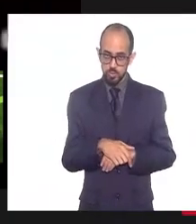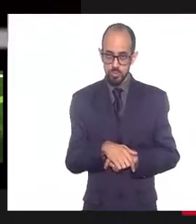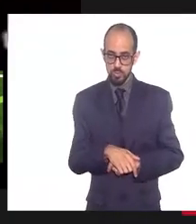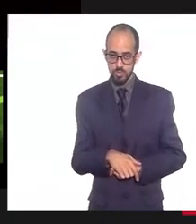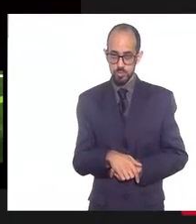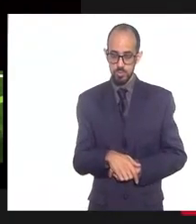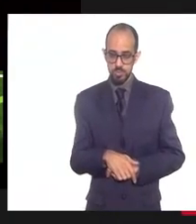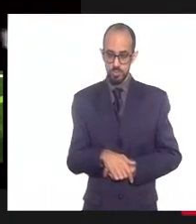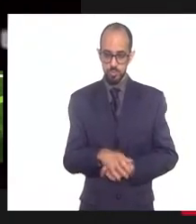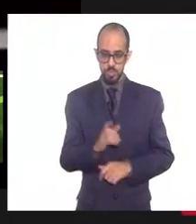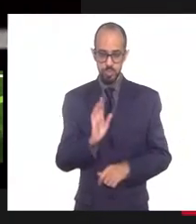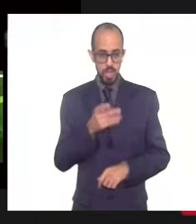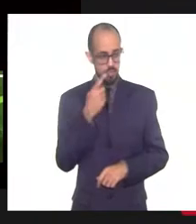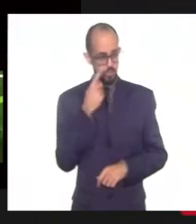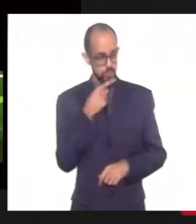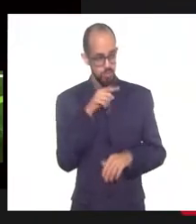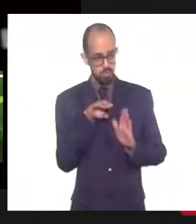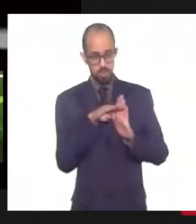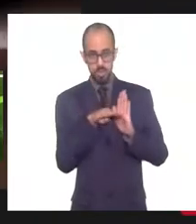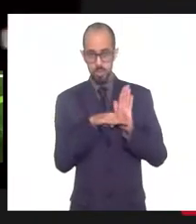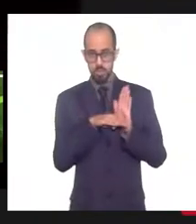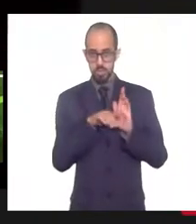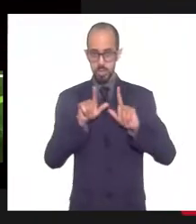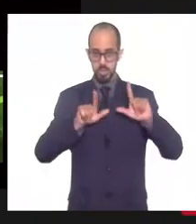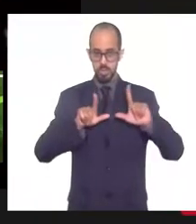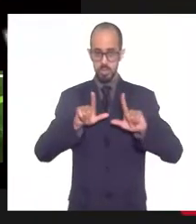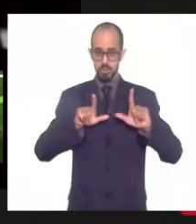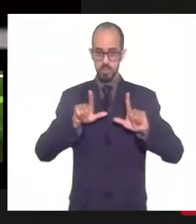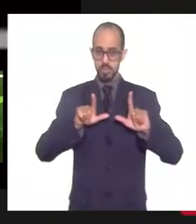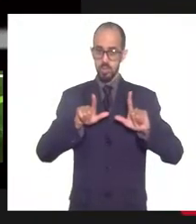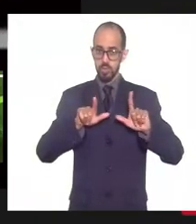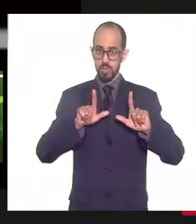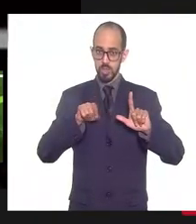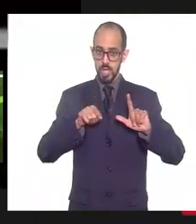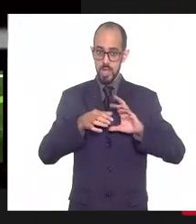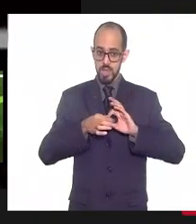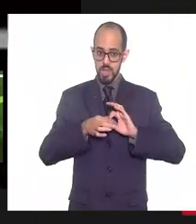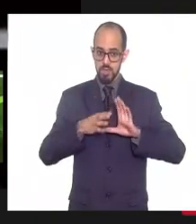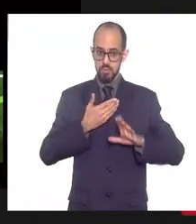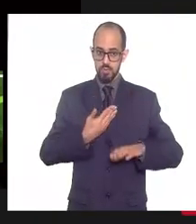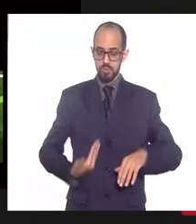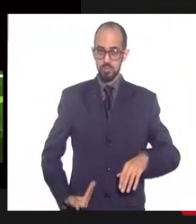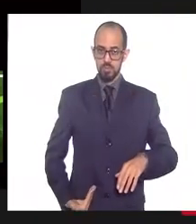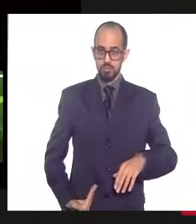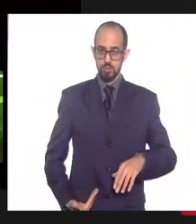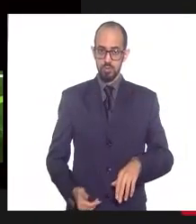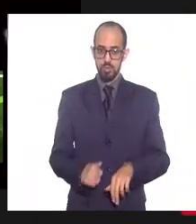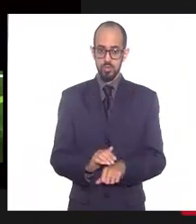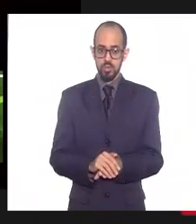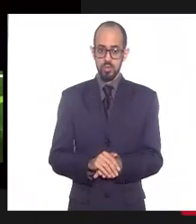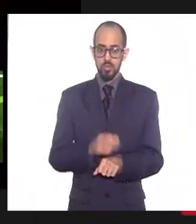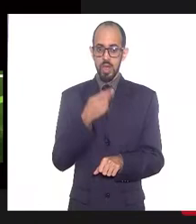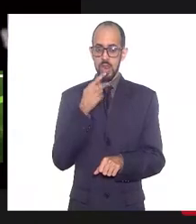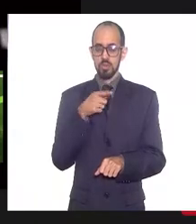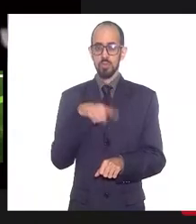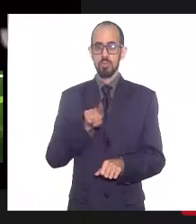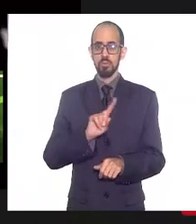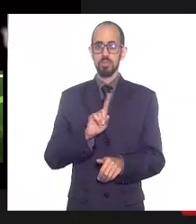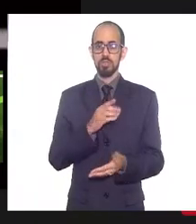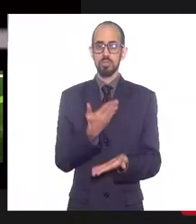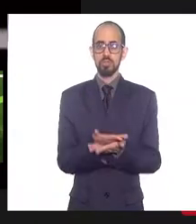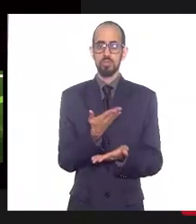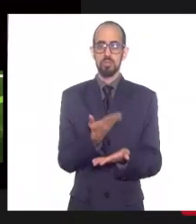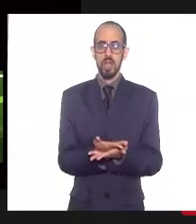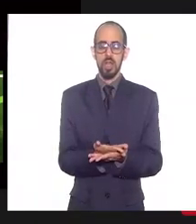É uma coisa espantosa. Eu já vi programa na TV, que é uma concessão pública, dizendo que as pessoas não precisam estudar,